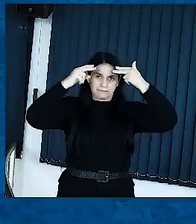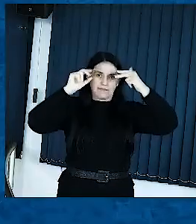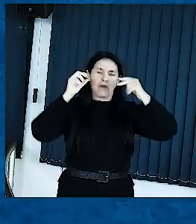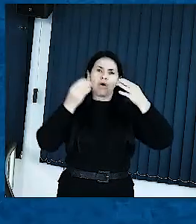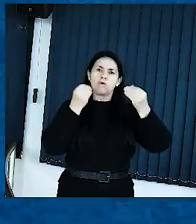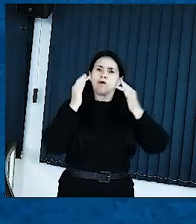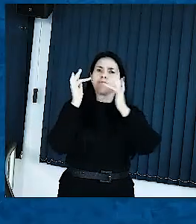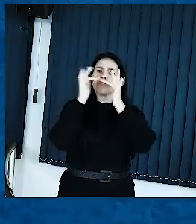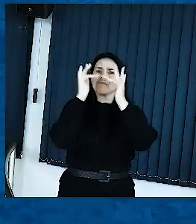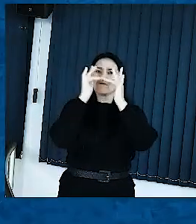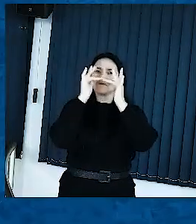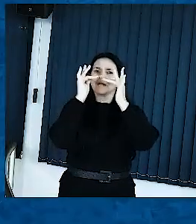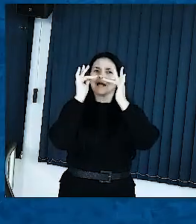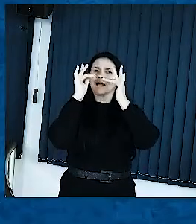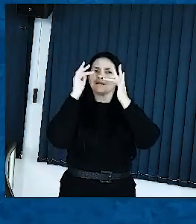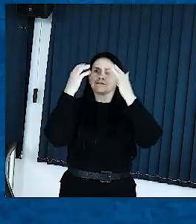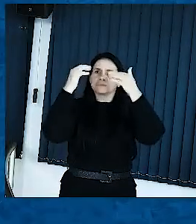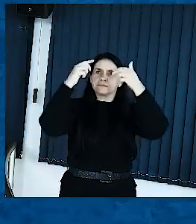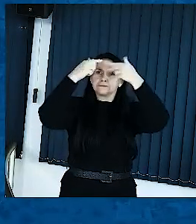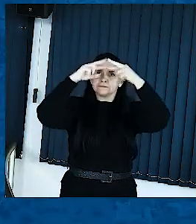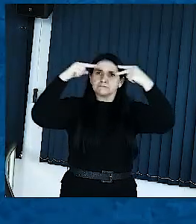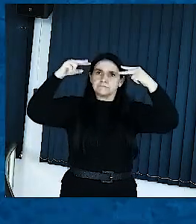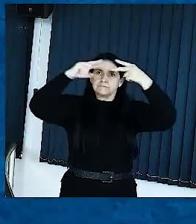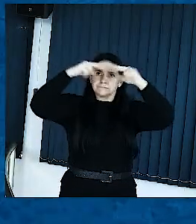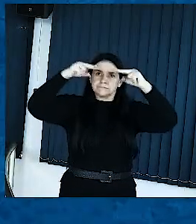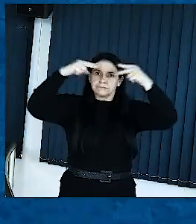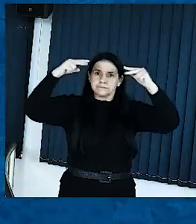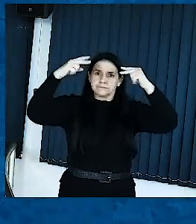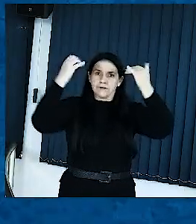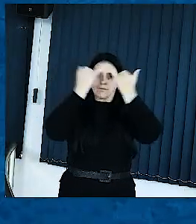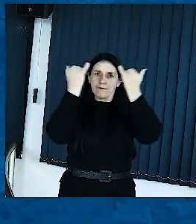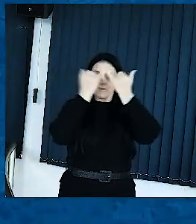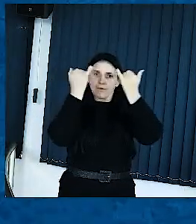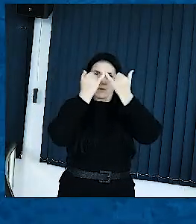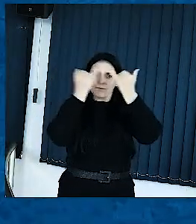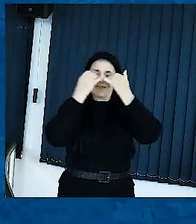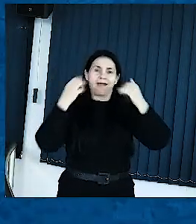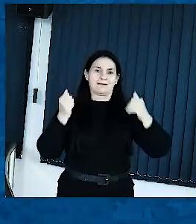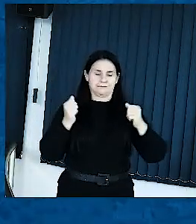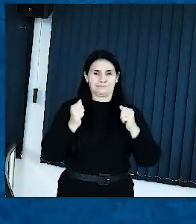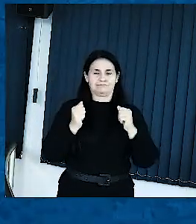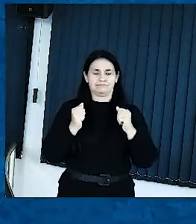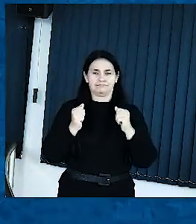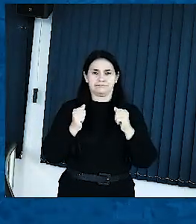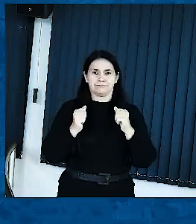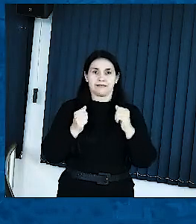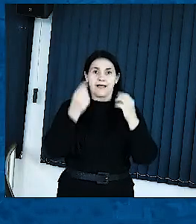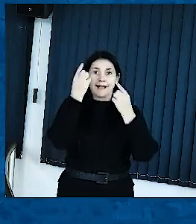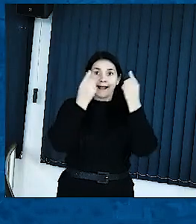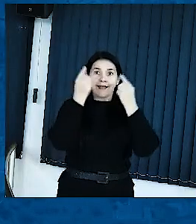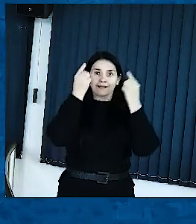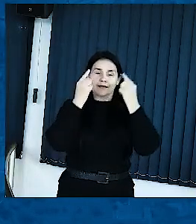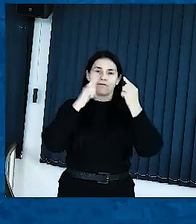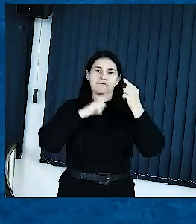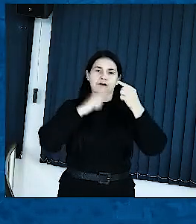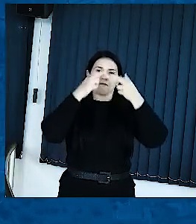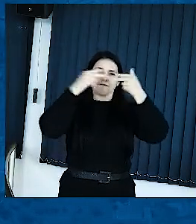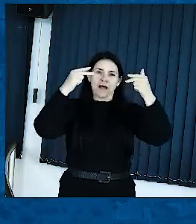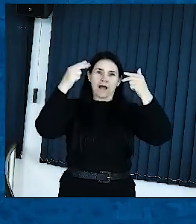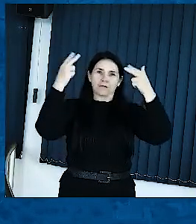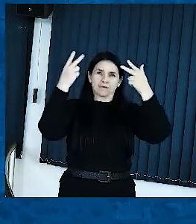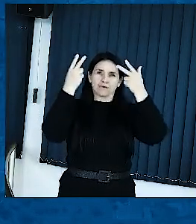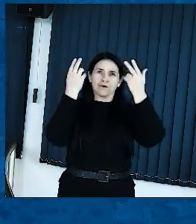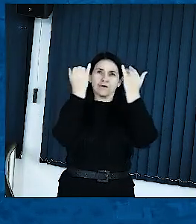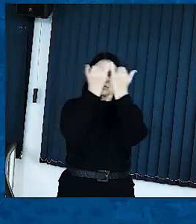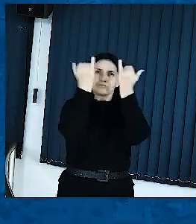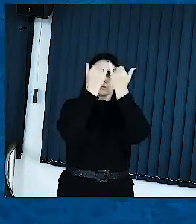se comunicam entre si através de sinapses, que são as comunicações, são ligações que eles fazem. Cada neurônio faz várias sinapses